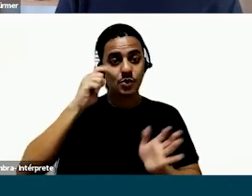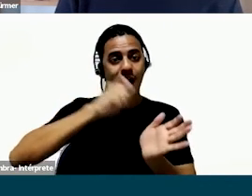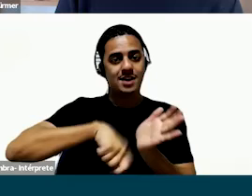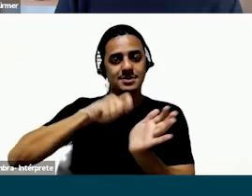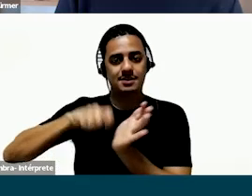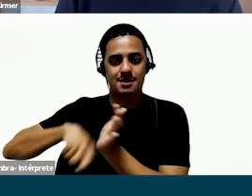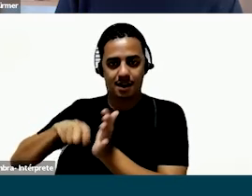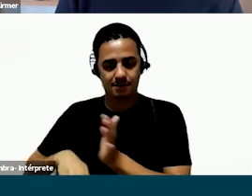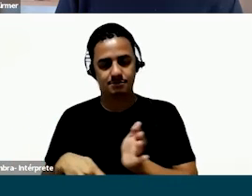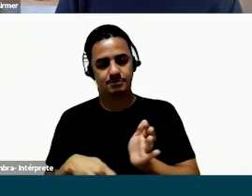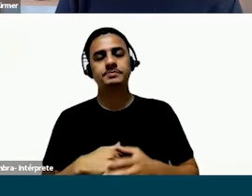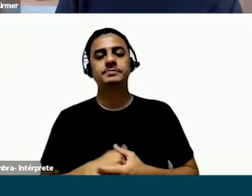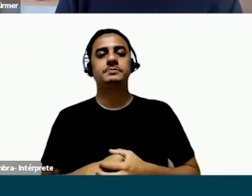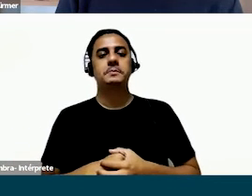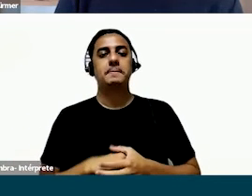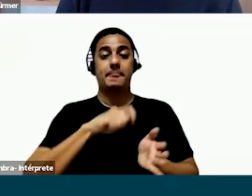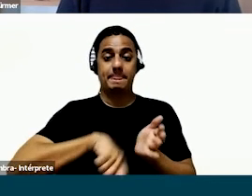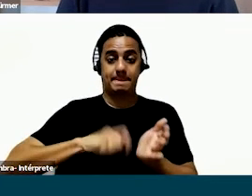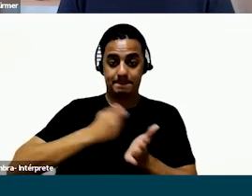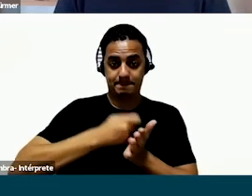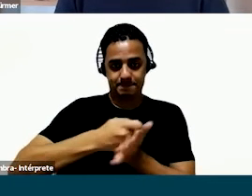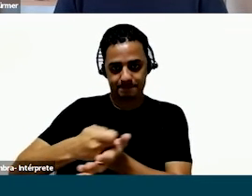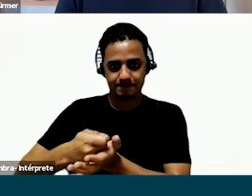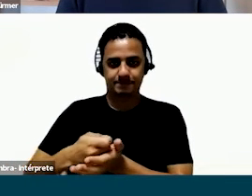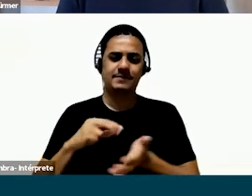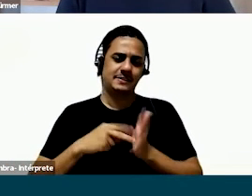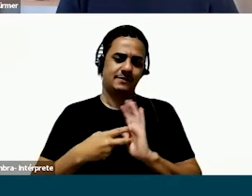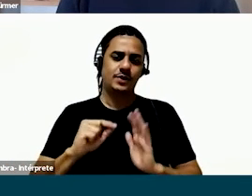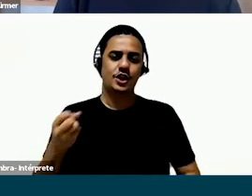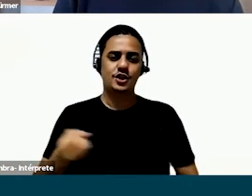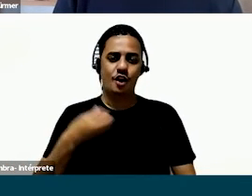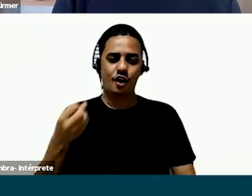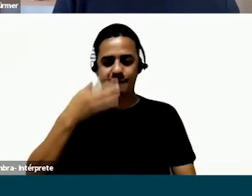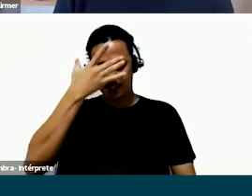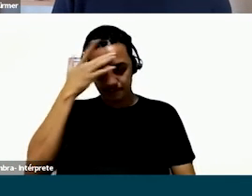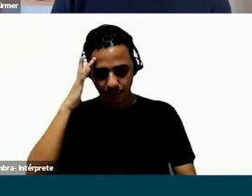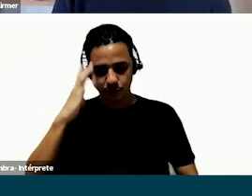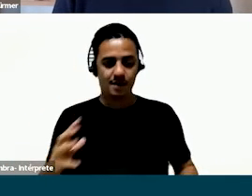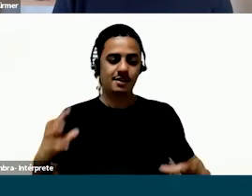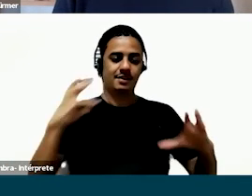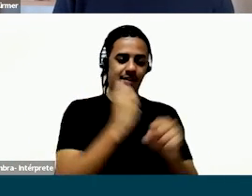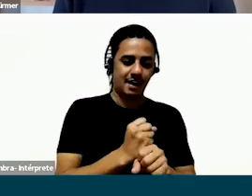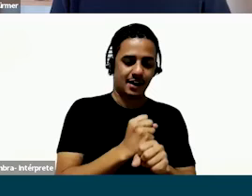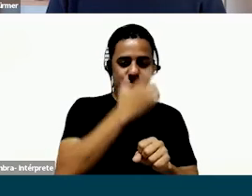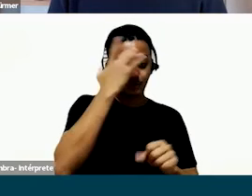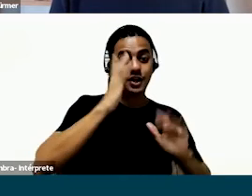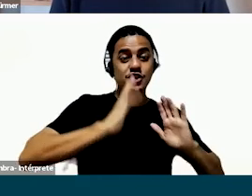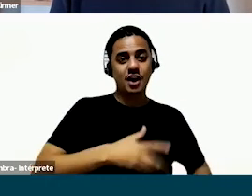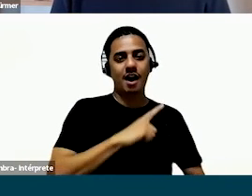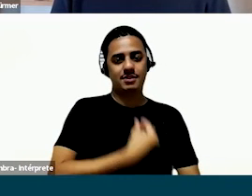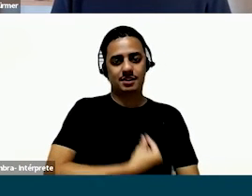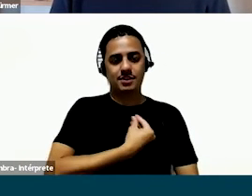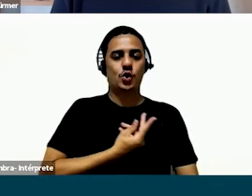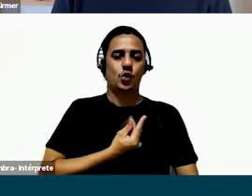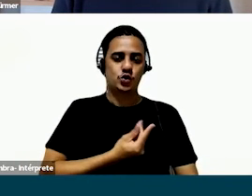número de assinantes desse produto. Esse número de assinantes, basicamente, ele é composto por novos assinantes, somados com quem já está na